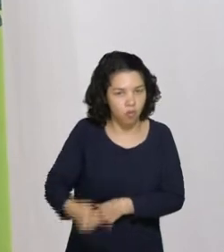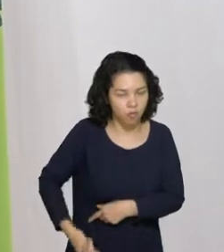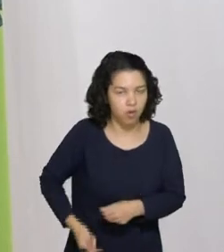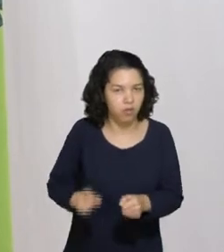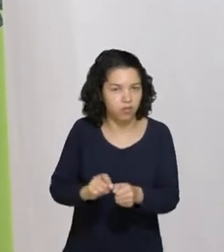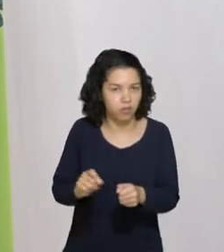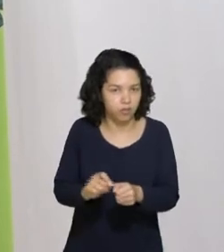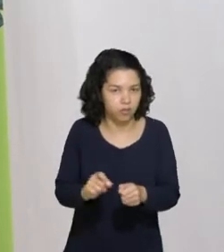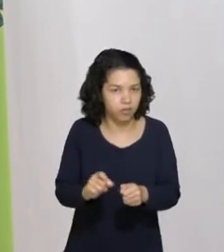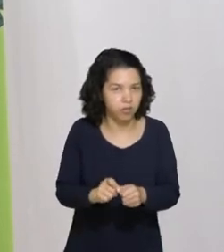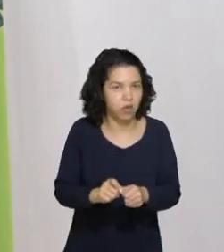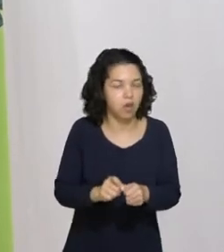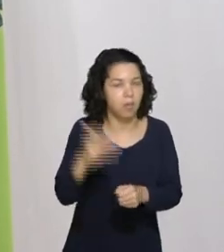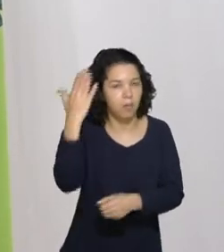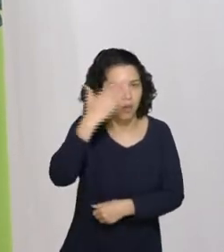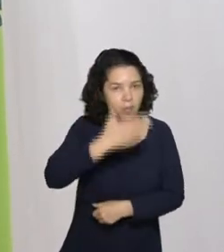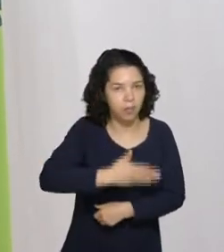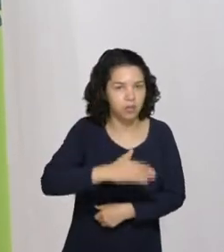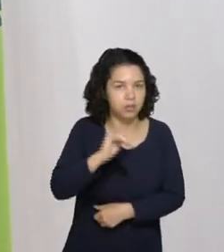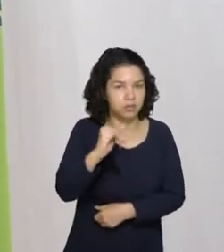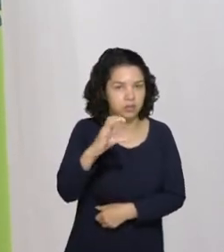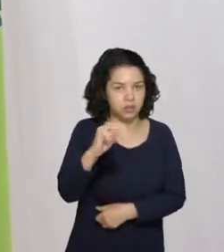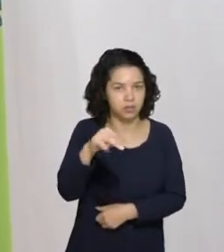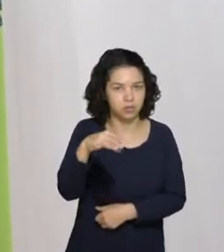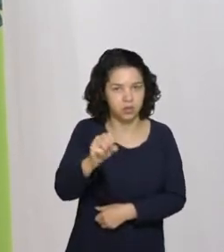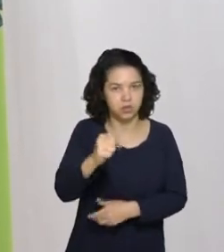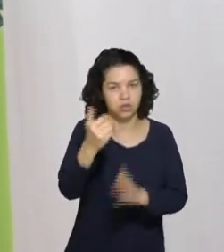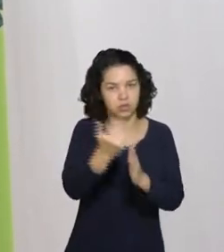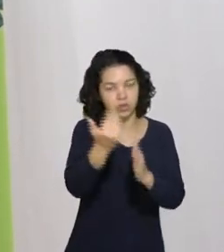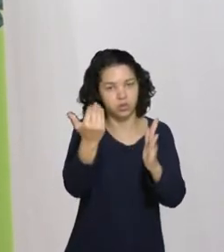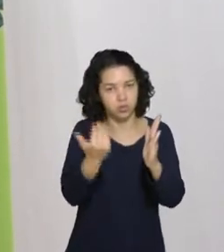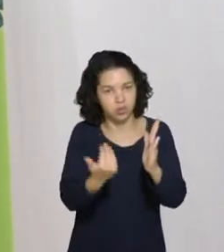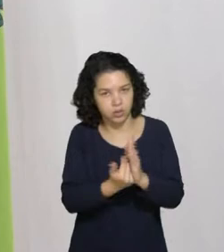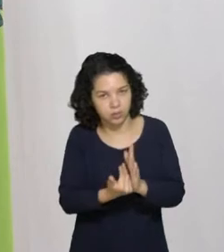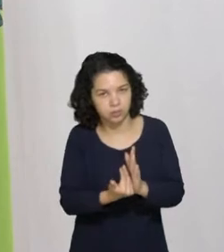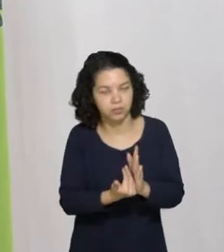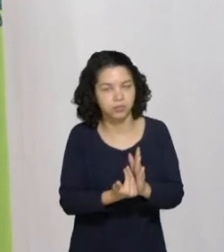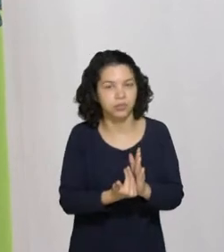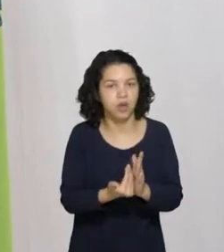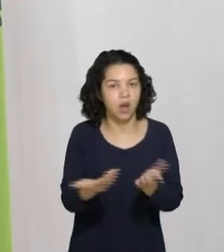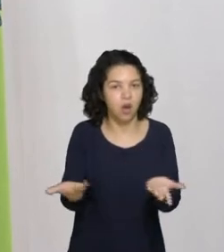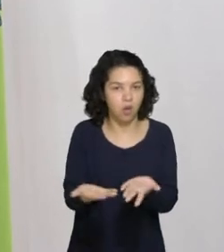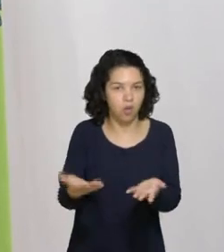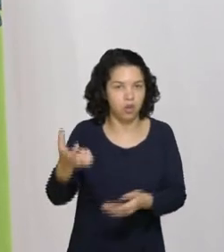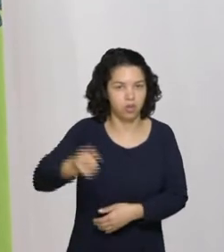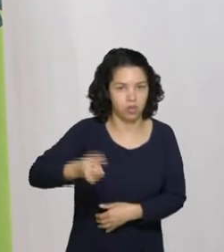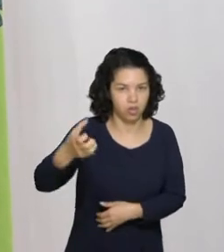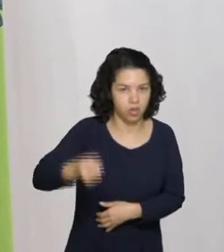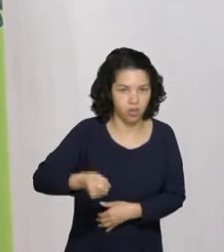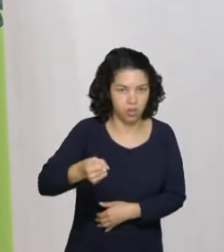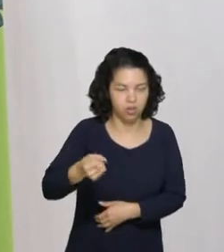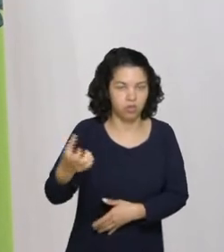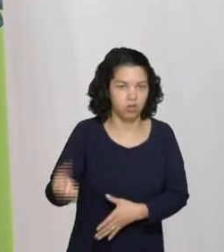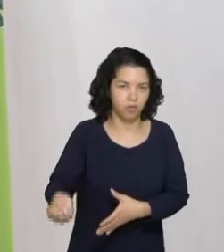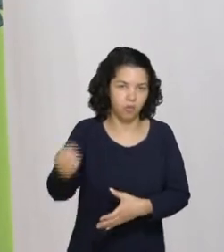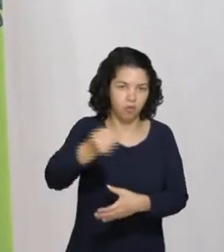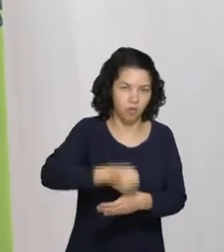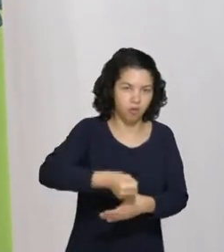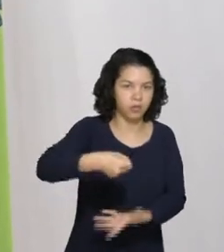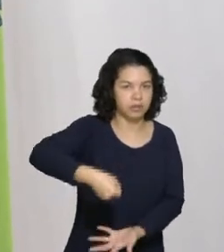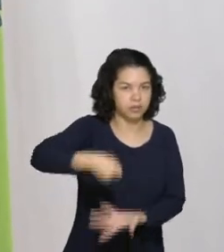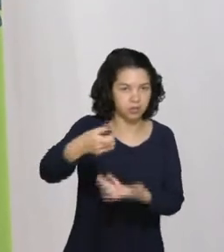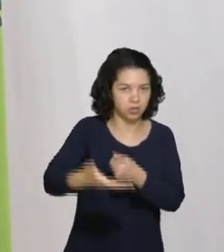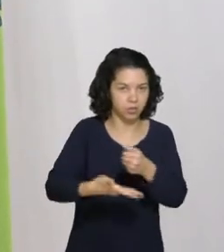ICMS, colocando o leite na cesta básica, dobrou o preço do produto. Aí quem paga o